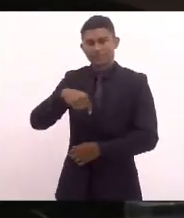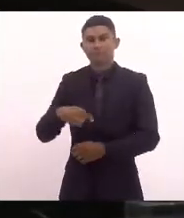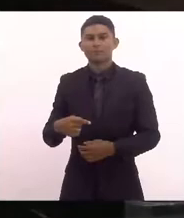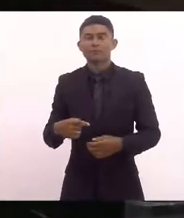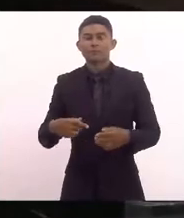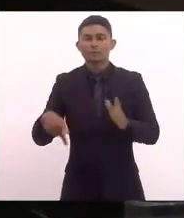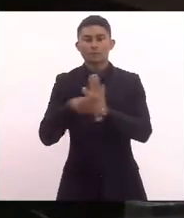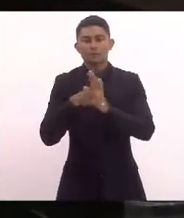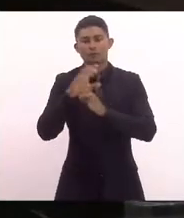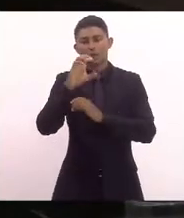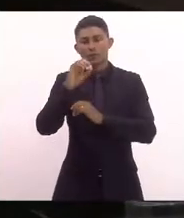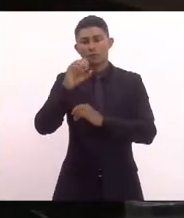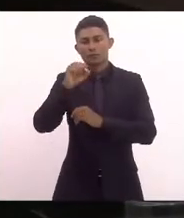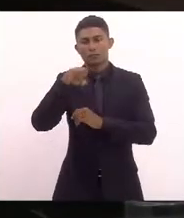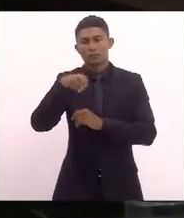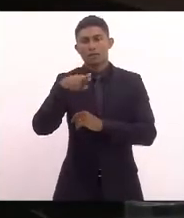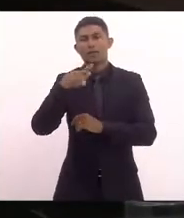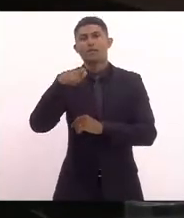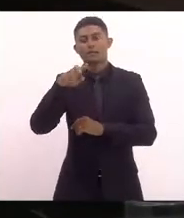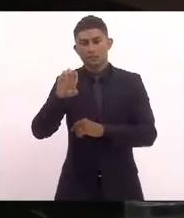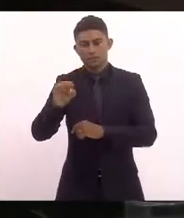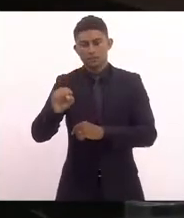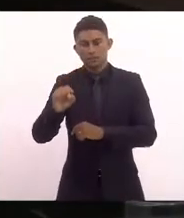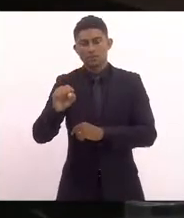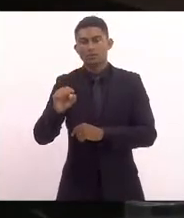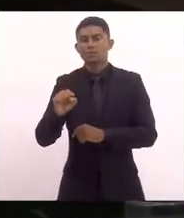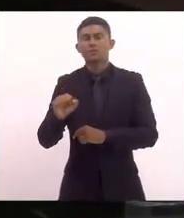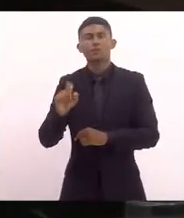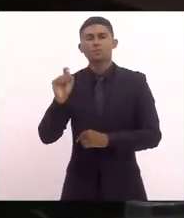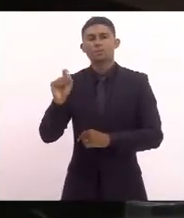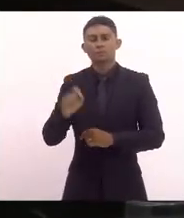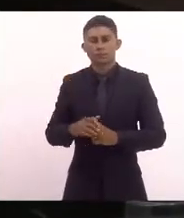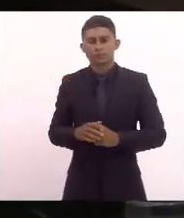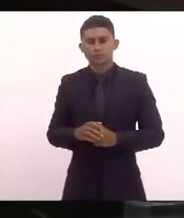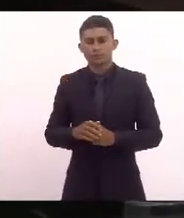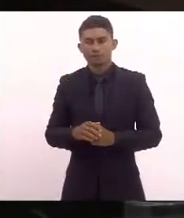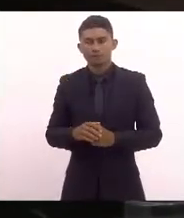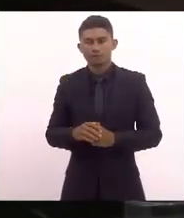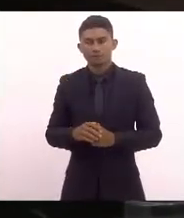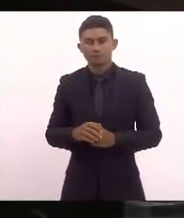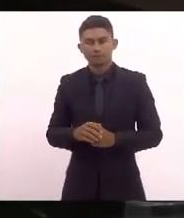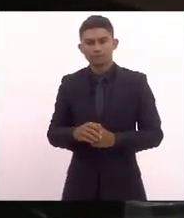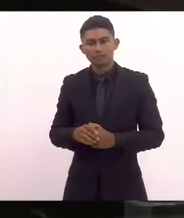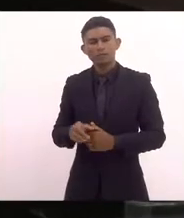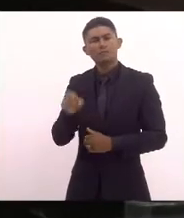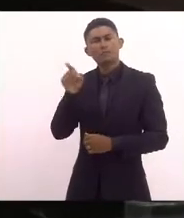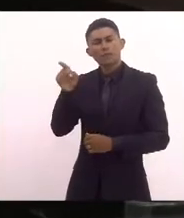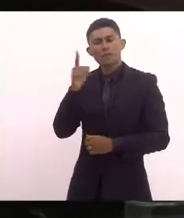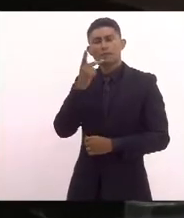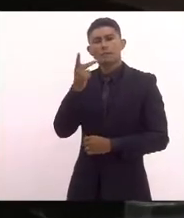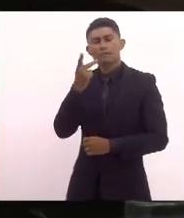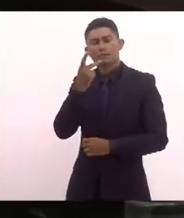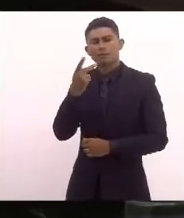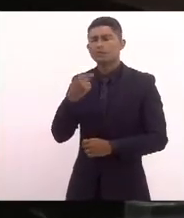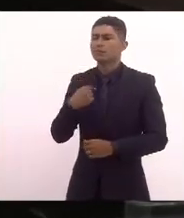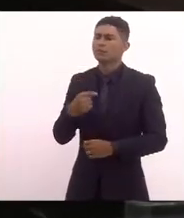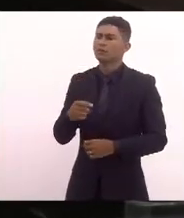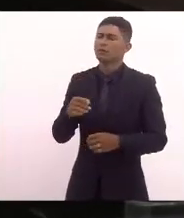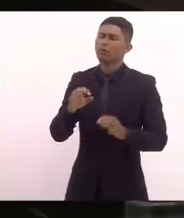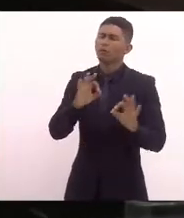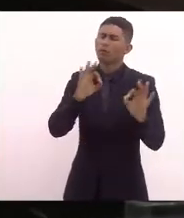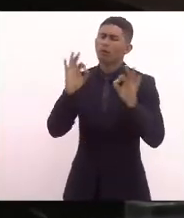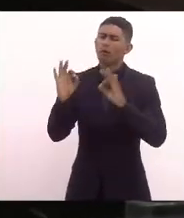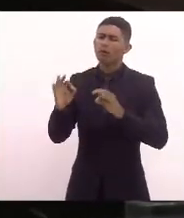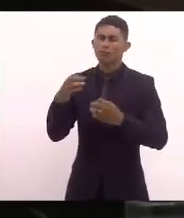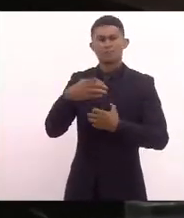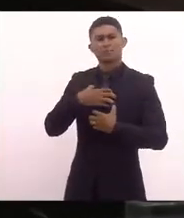COSENS. A fala do senhor mexeu muito comigo. Quando